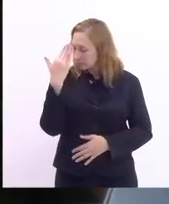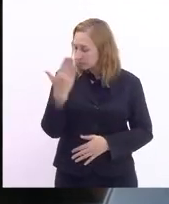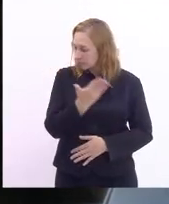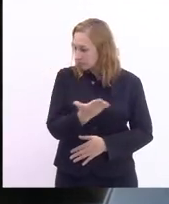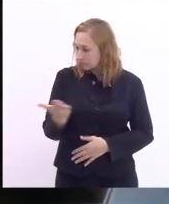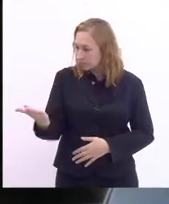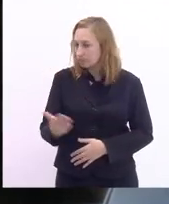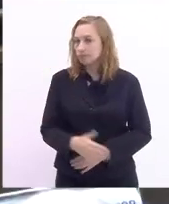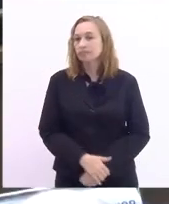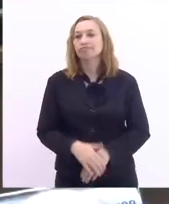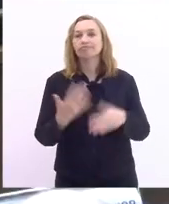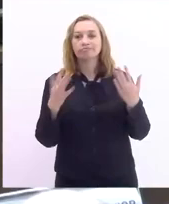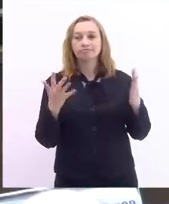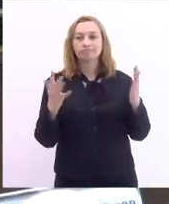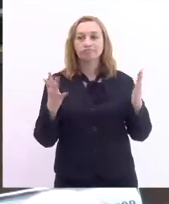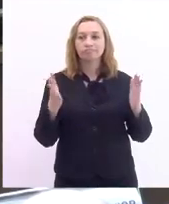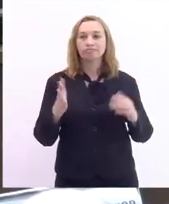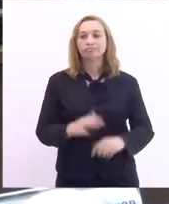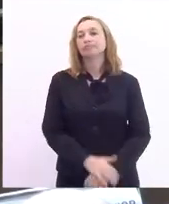obrigado a todos vocês